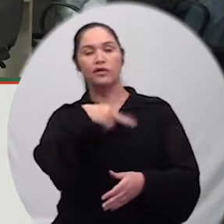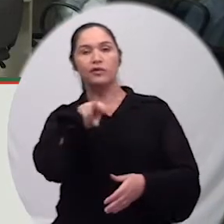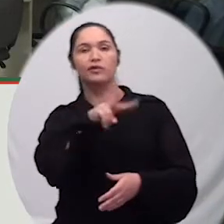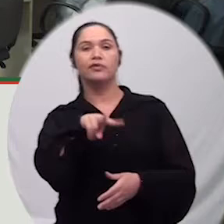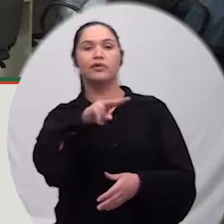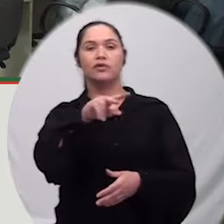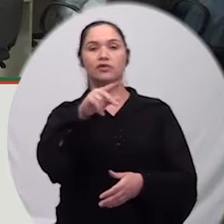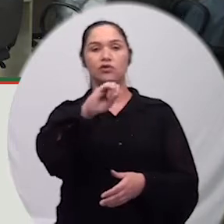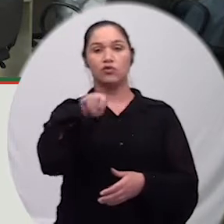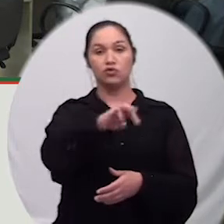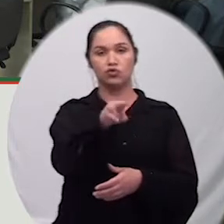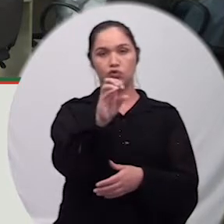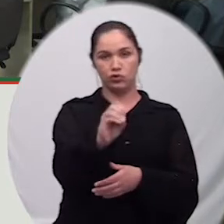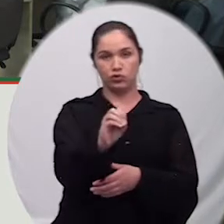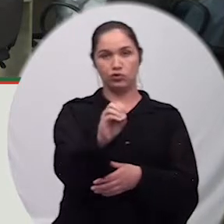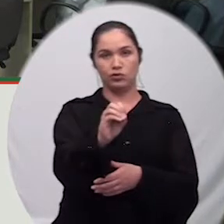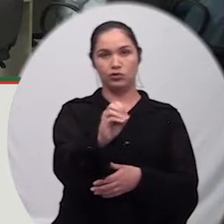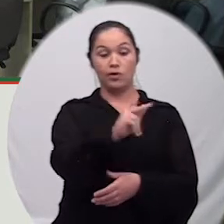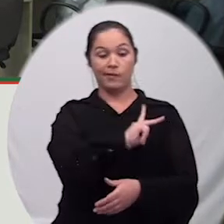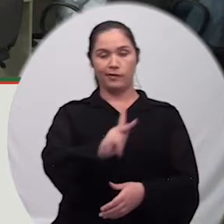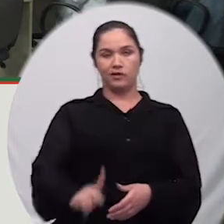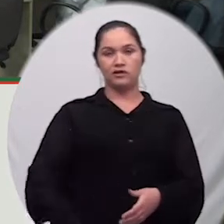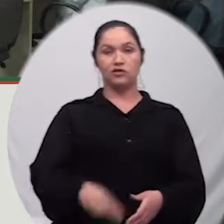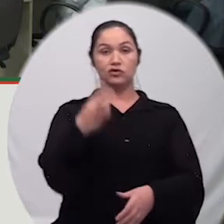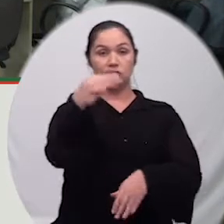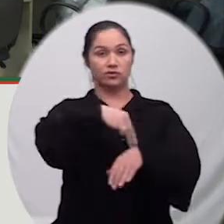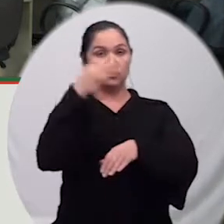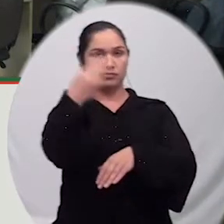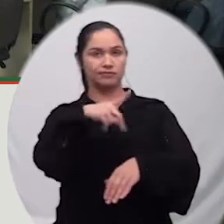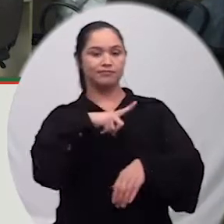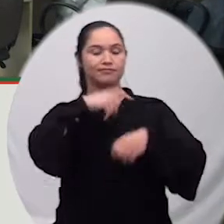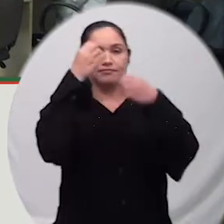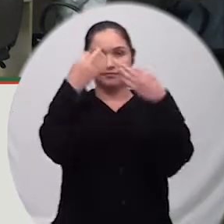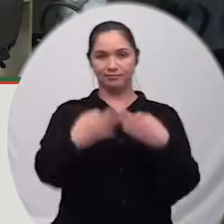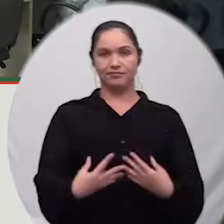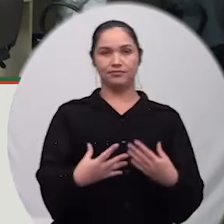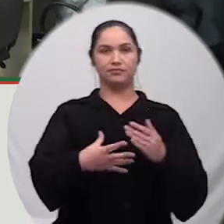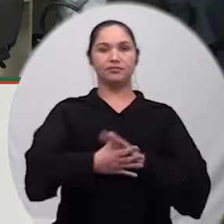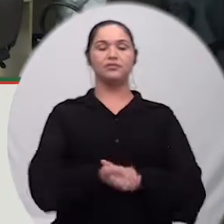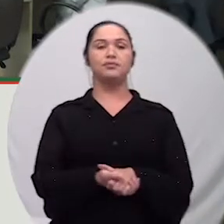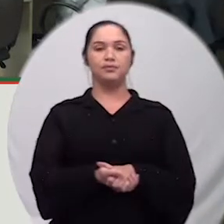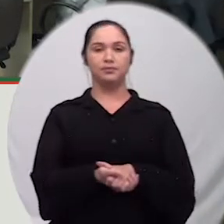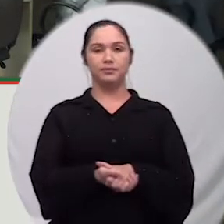Júlio Colombo, Vossa Excelência dispõe de 3 minutos e 30.